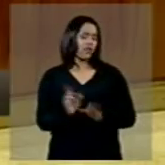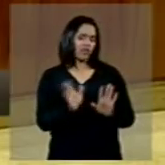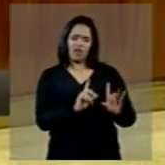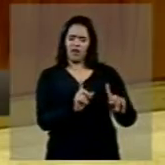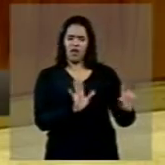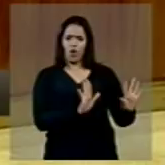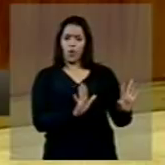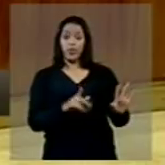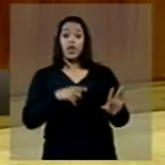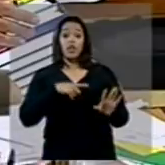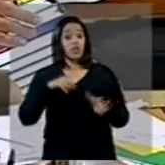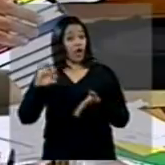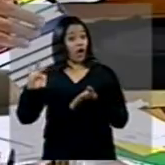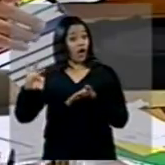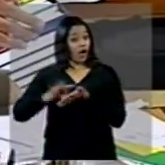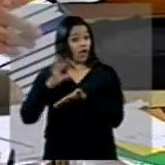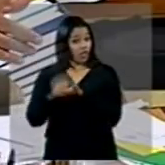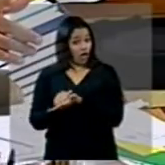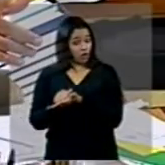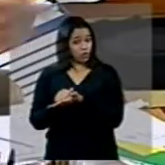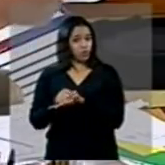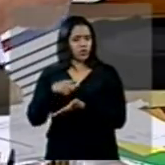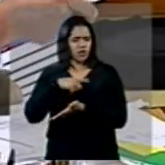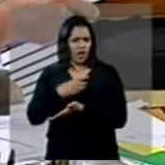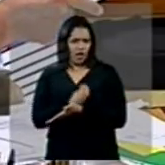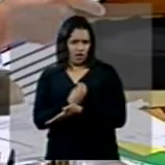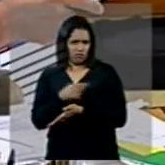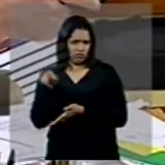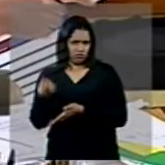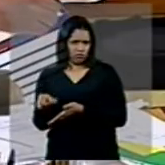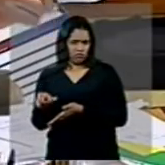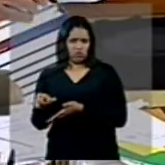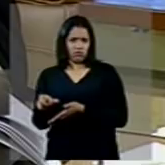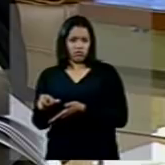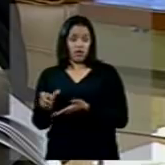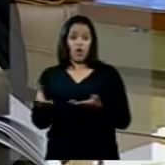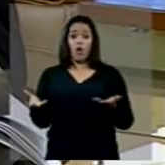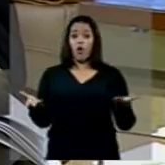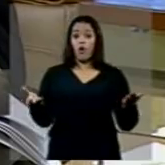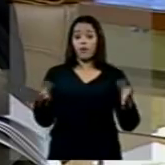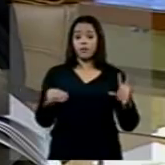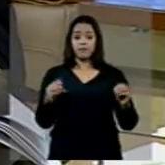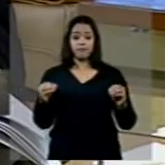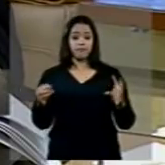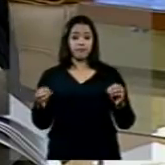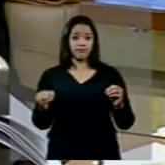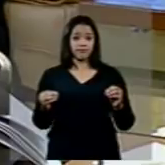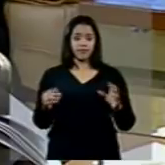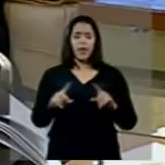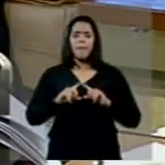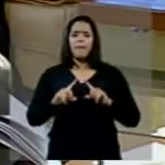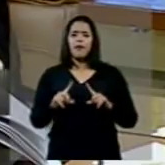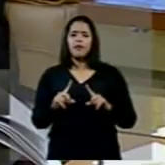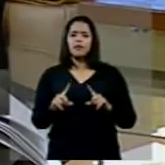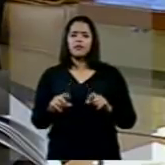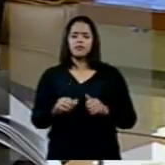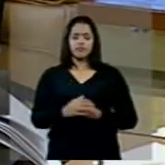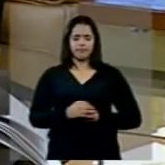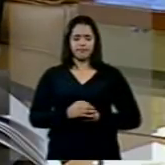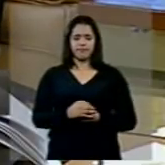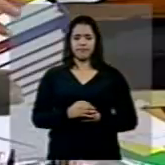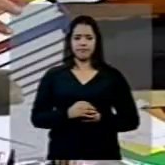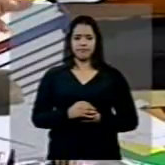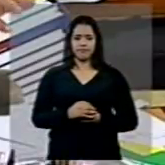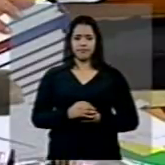cadastramento existe, tanto que se cogita do cancelamento. Agora, foi a situação que eu apontei.